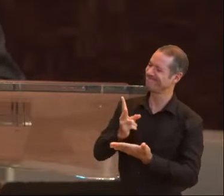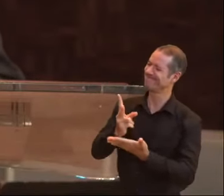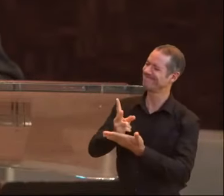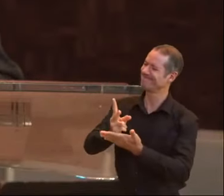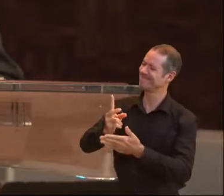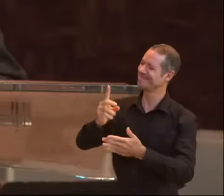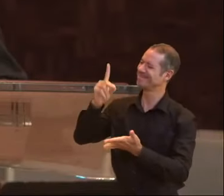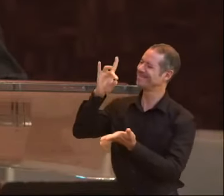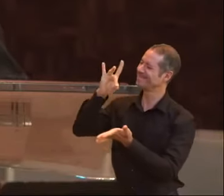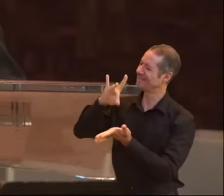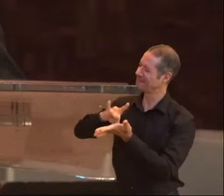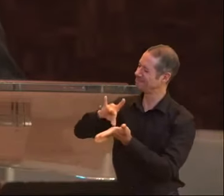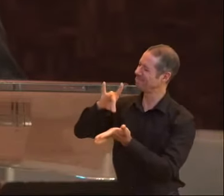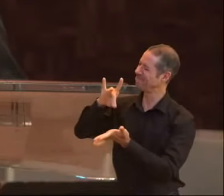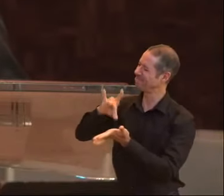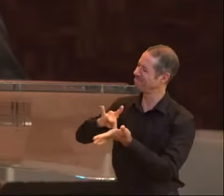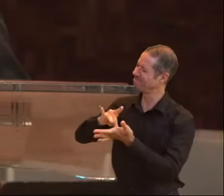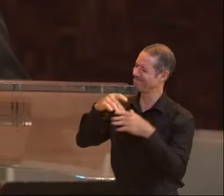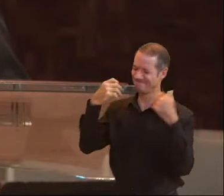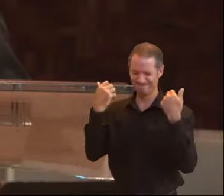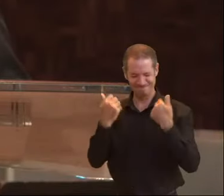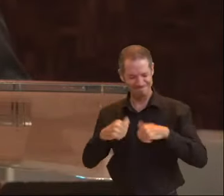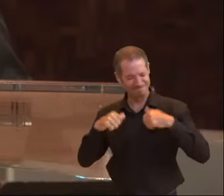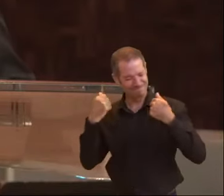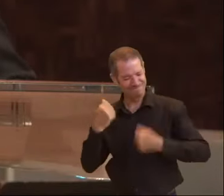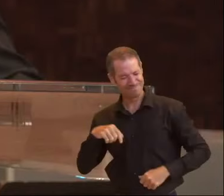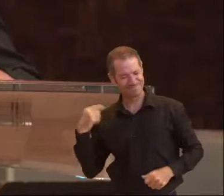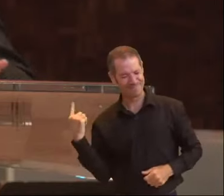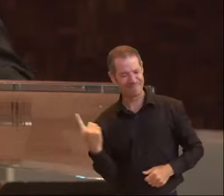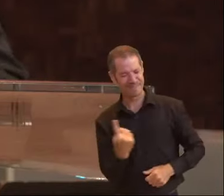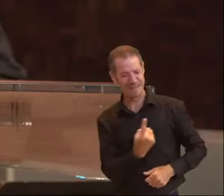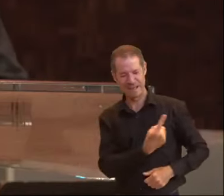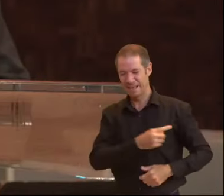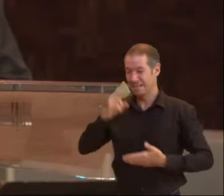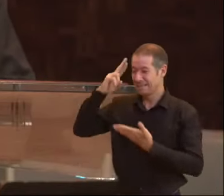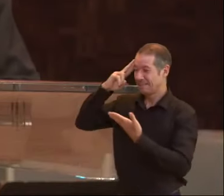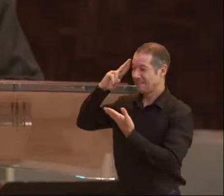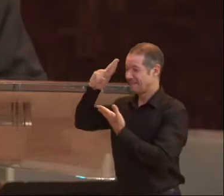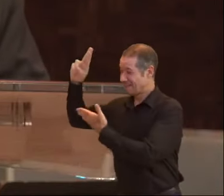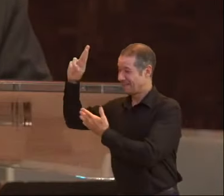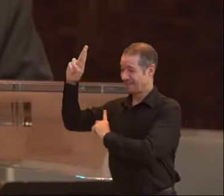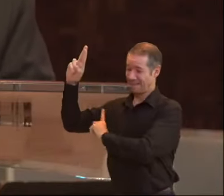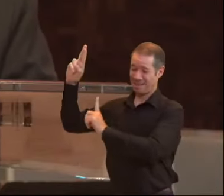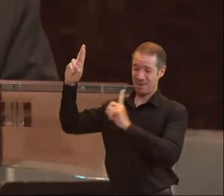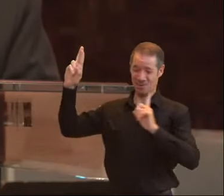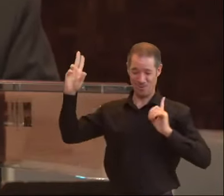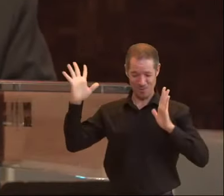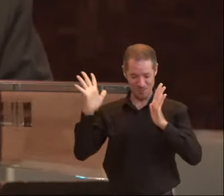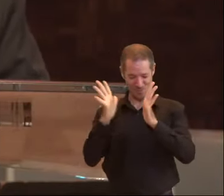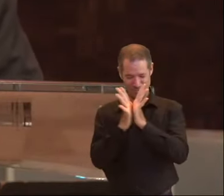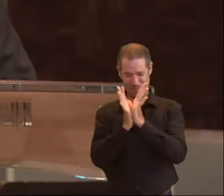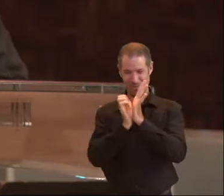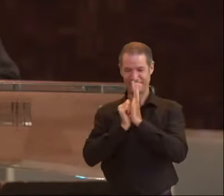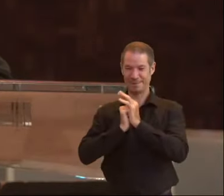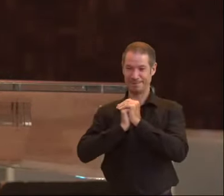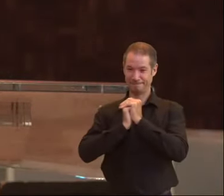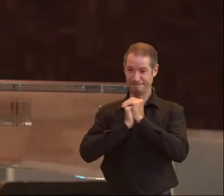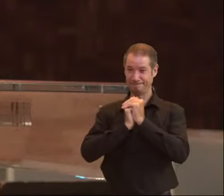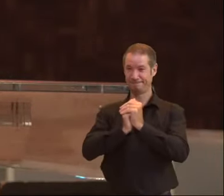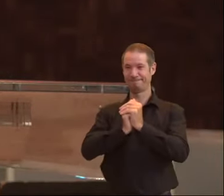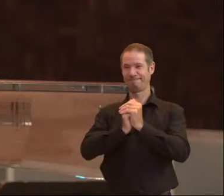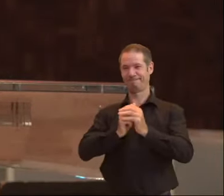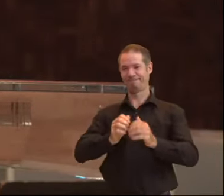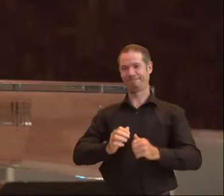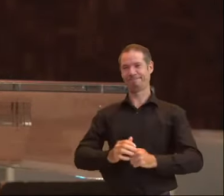porque verdadeiramente precisamos do Senhor. Assim oramos. Amém, Senhor. Amém.